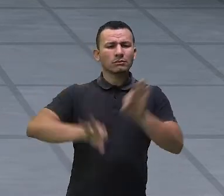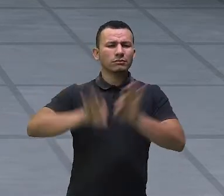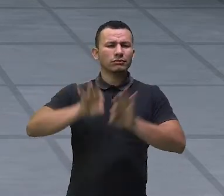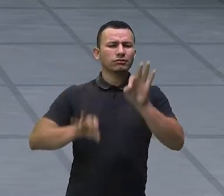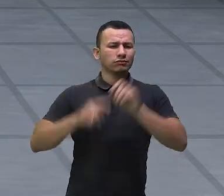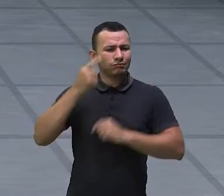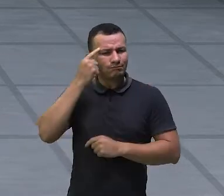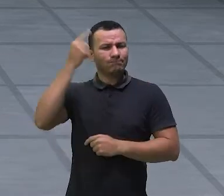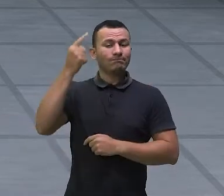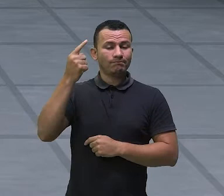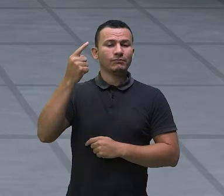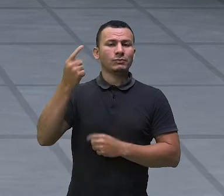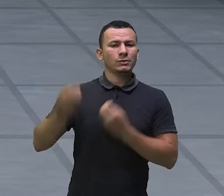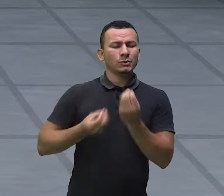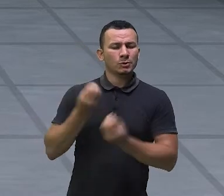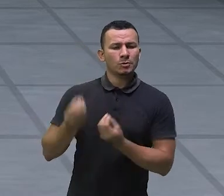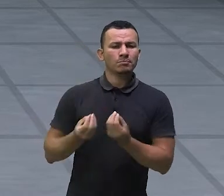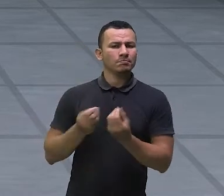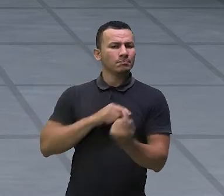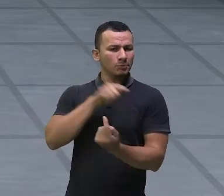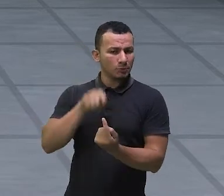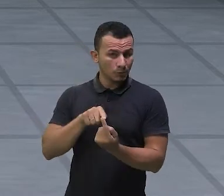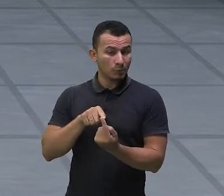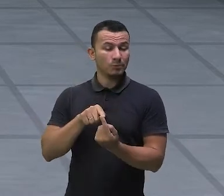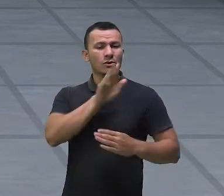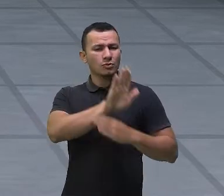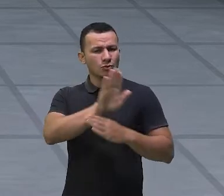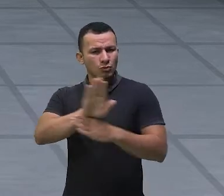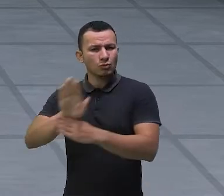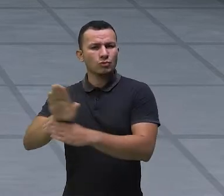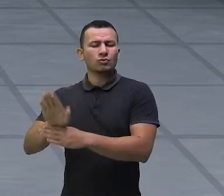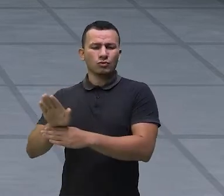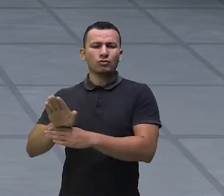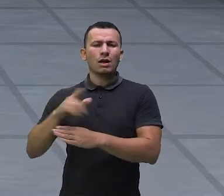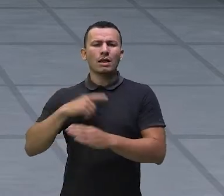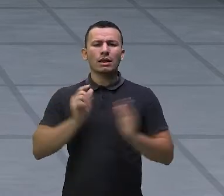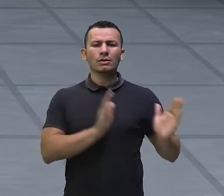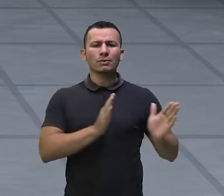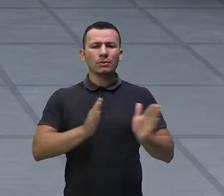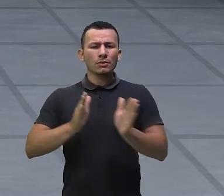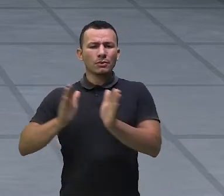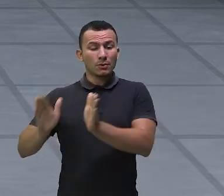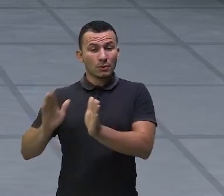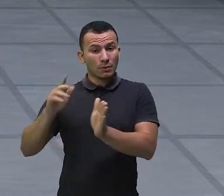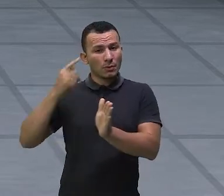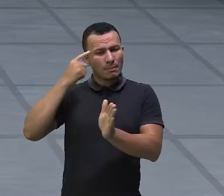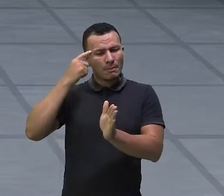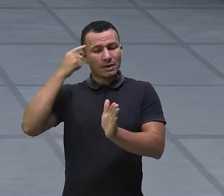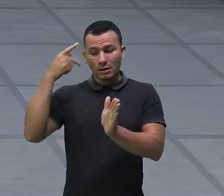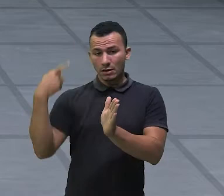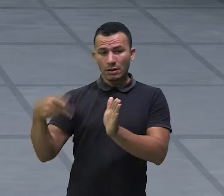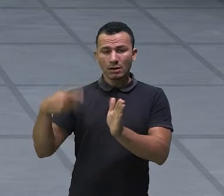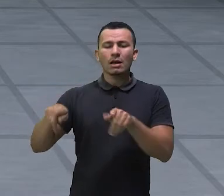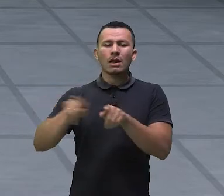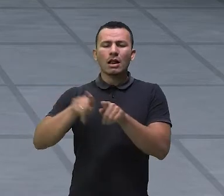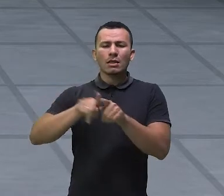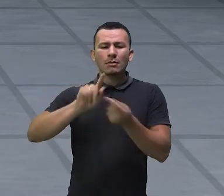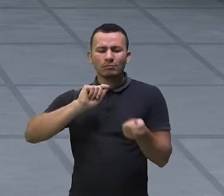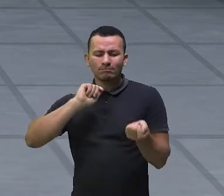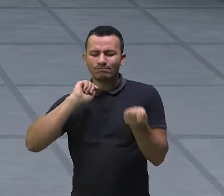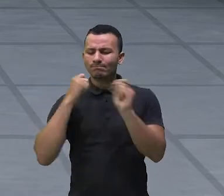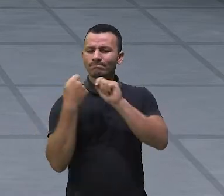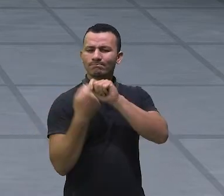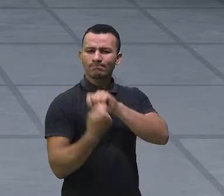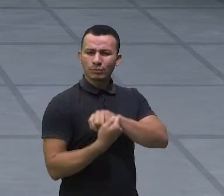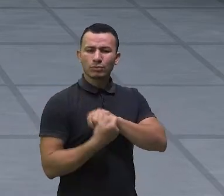criou para, digamos assim, conduzir toda a sua linha de pensamento e para interpretar não